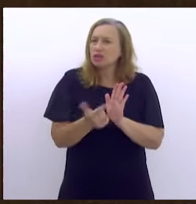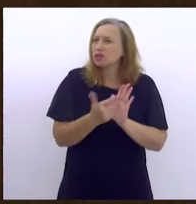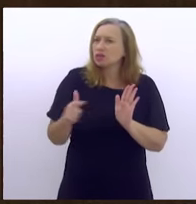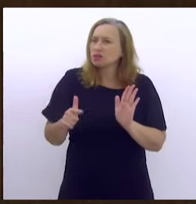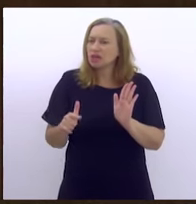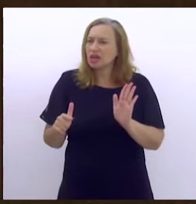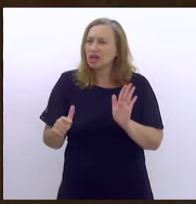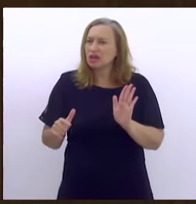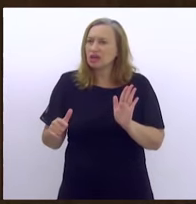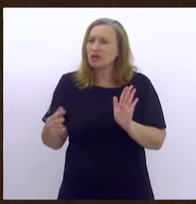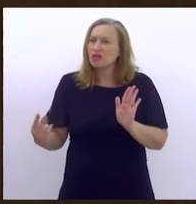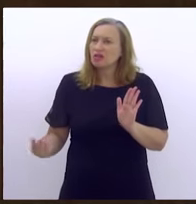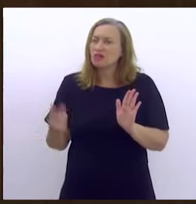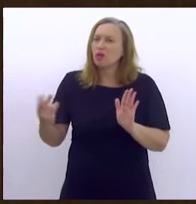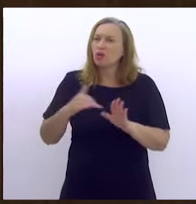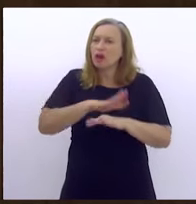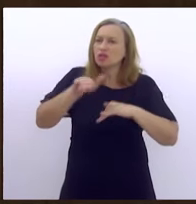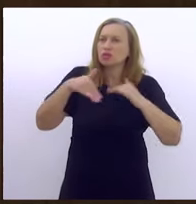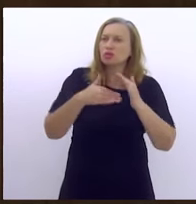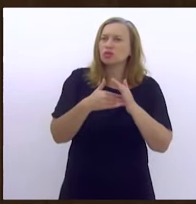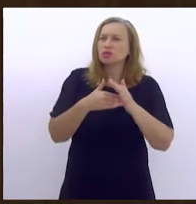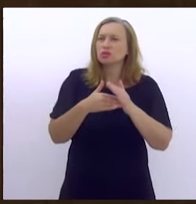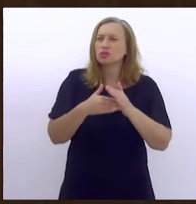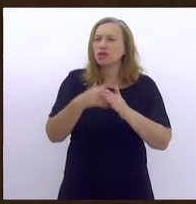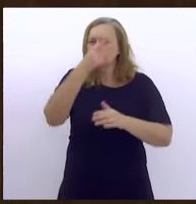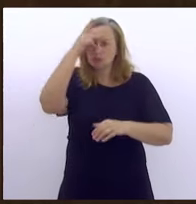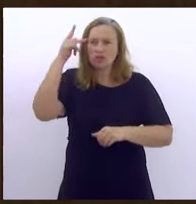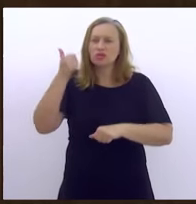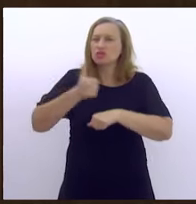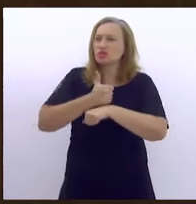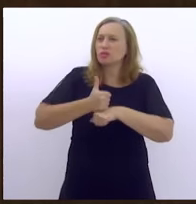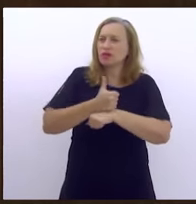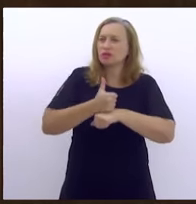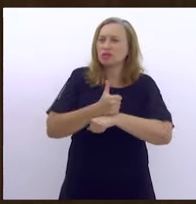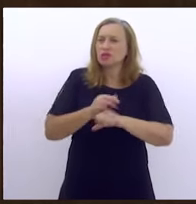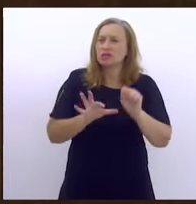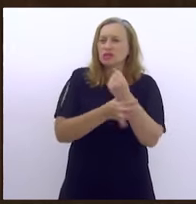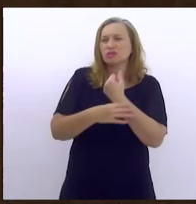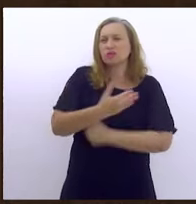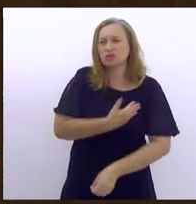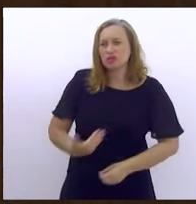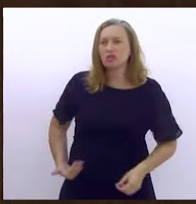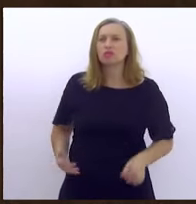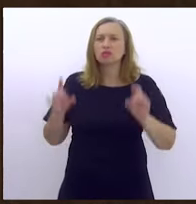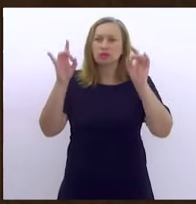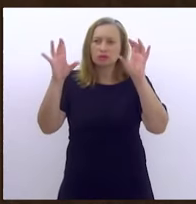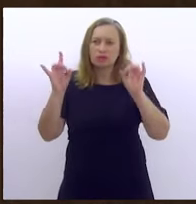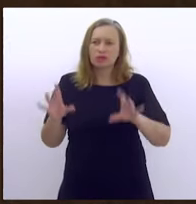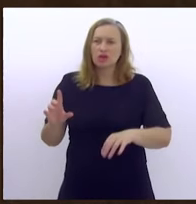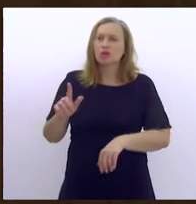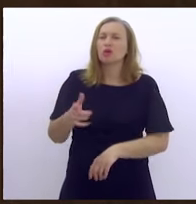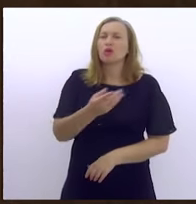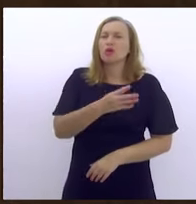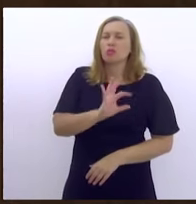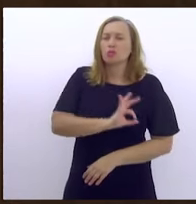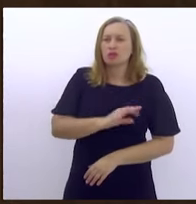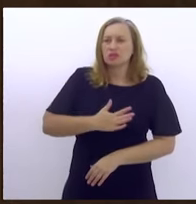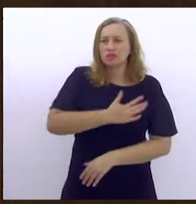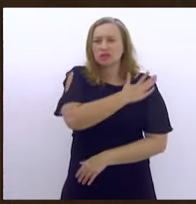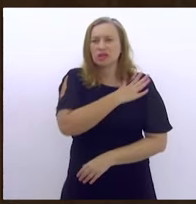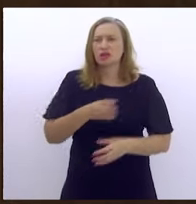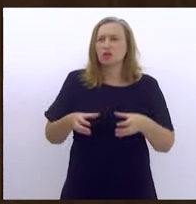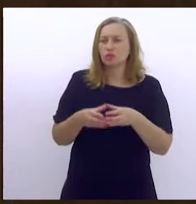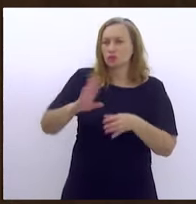esses princípios a todos os trabalhadores da segurança pública, em especial da Polícia Militar e dos Bombeiros Militares. Os